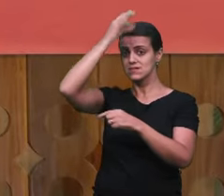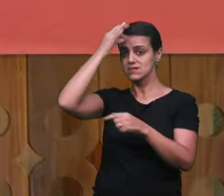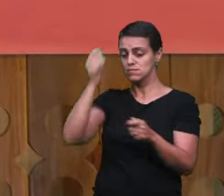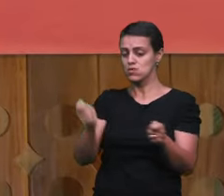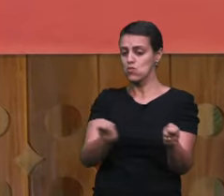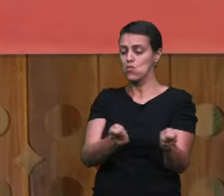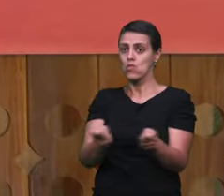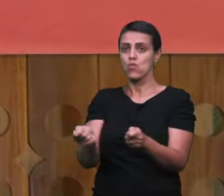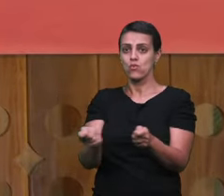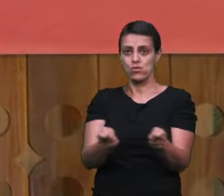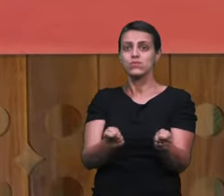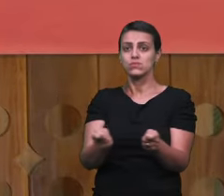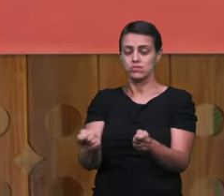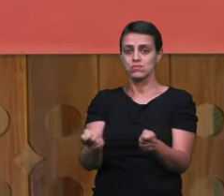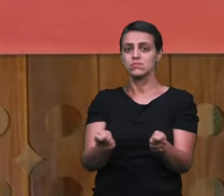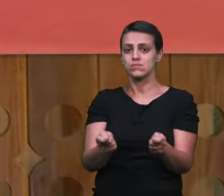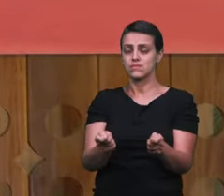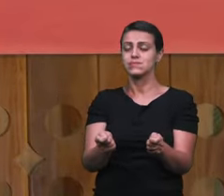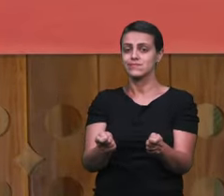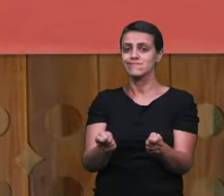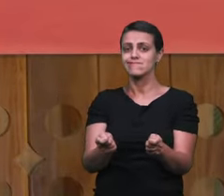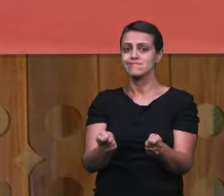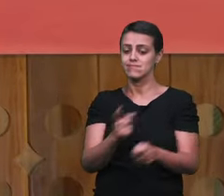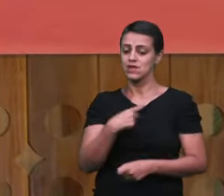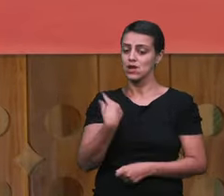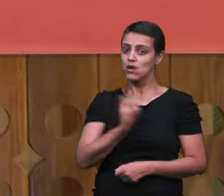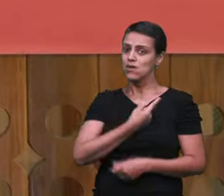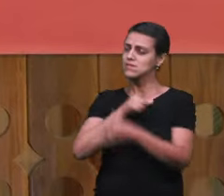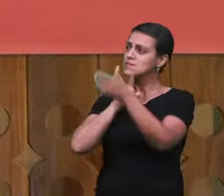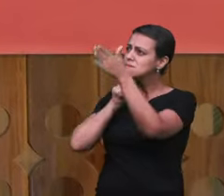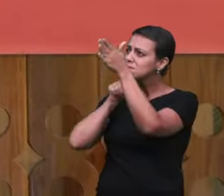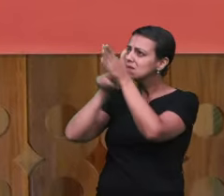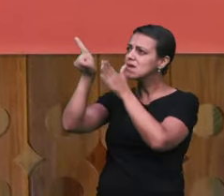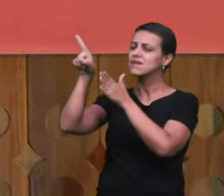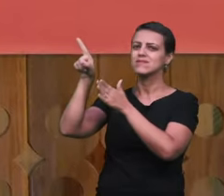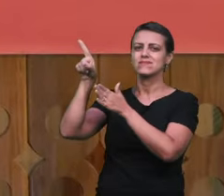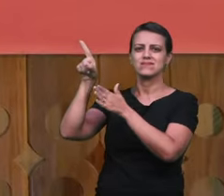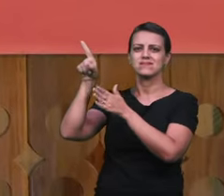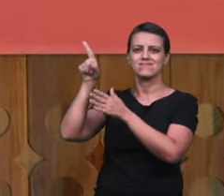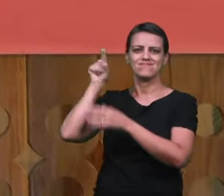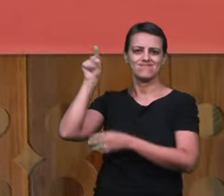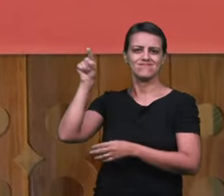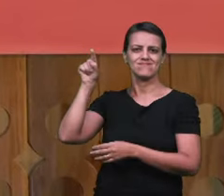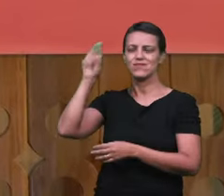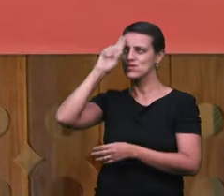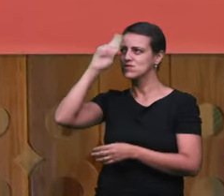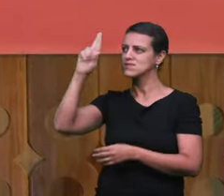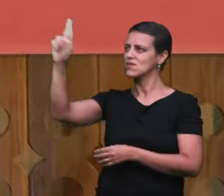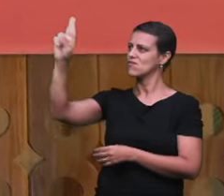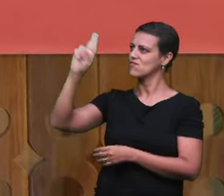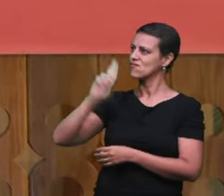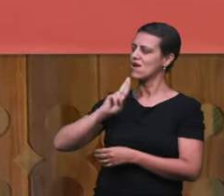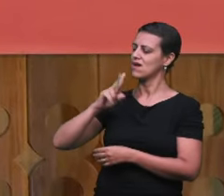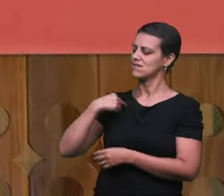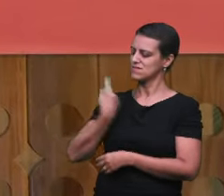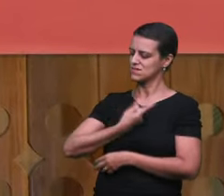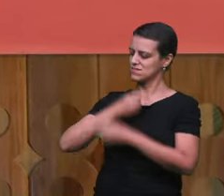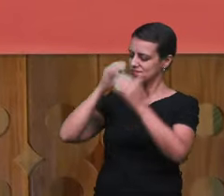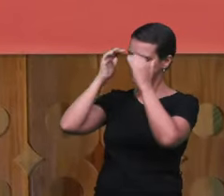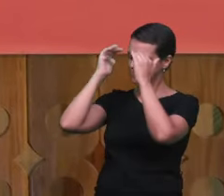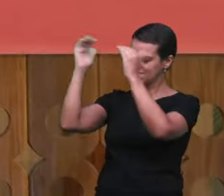que consulta as coisas. Quando o Senhor fala, então há um governo. Então vamos